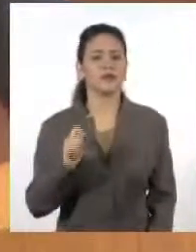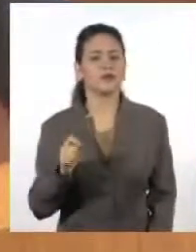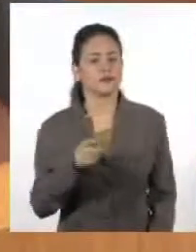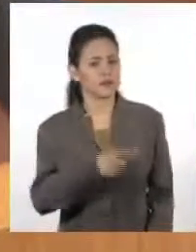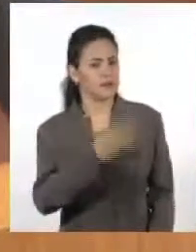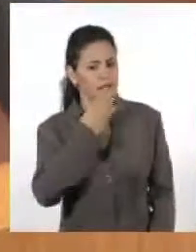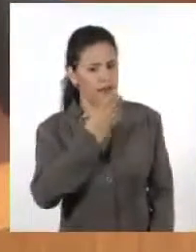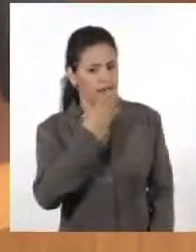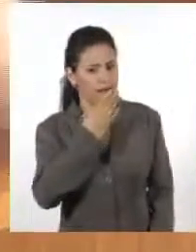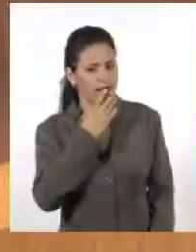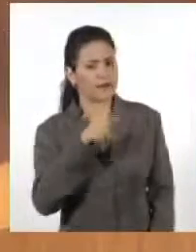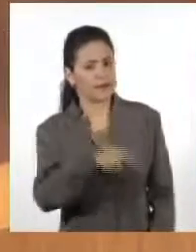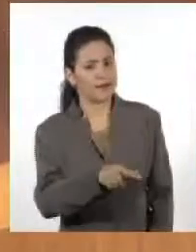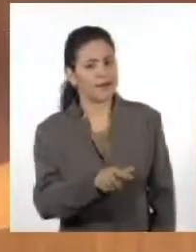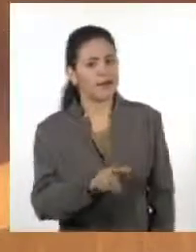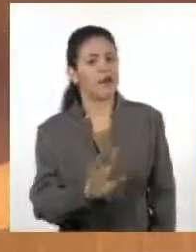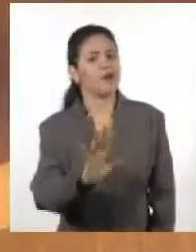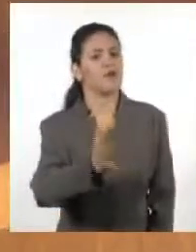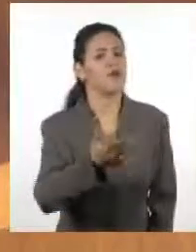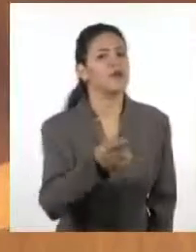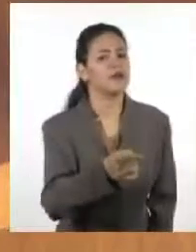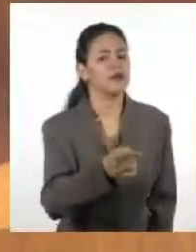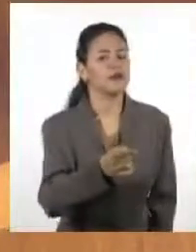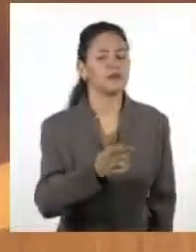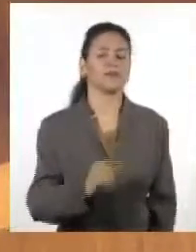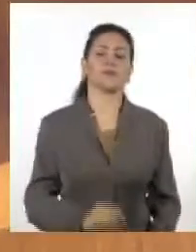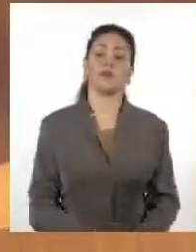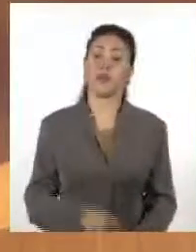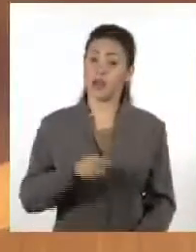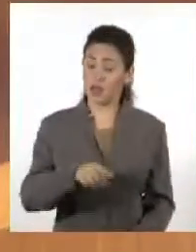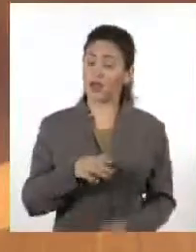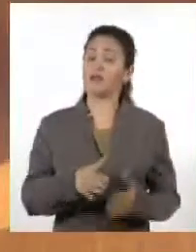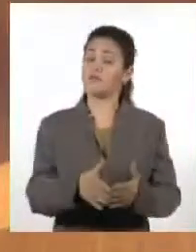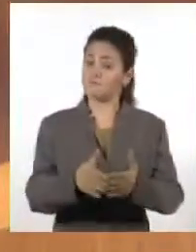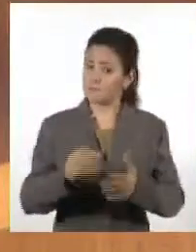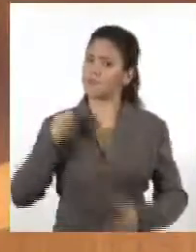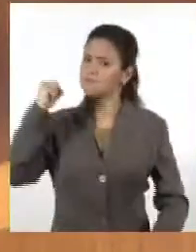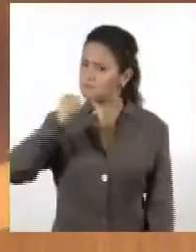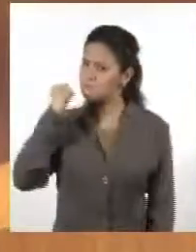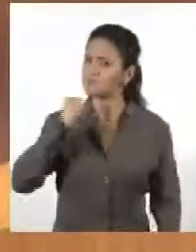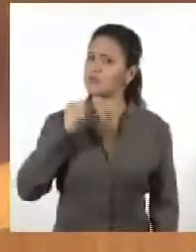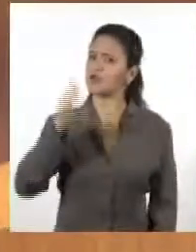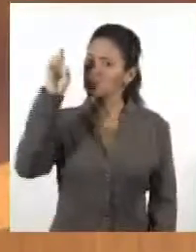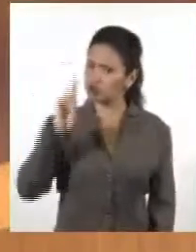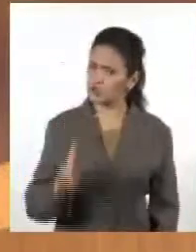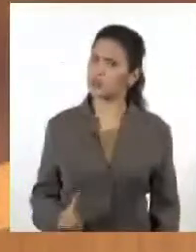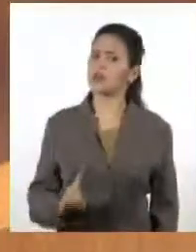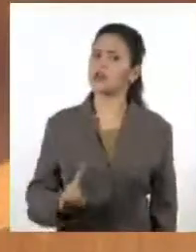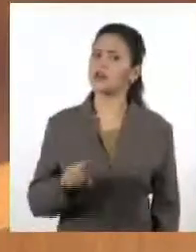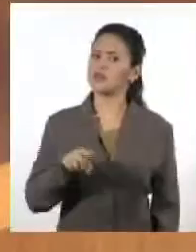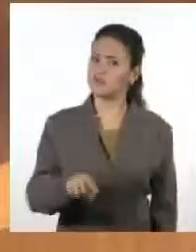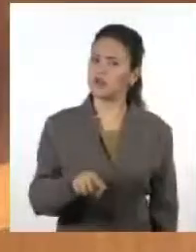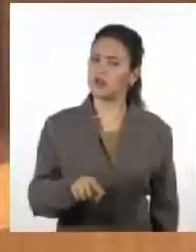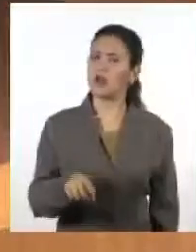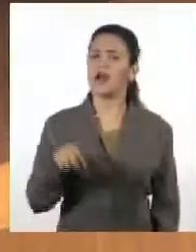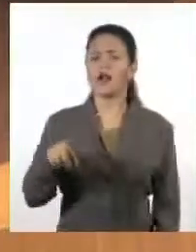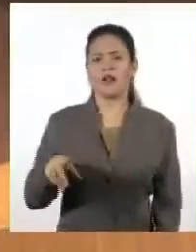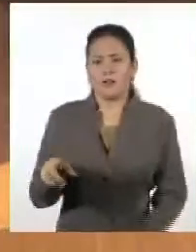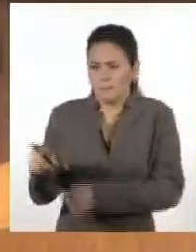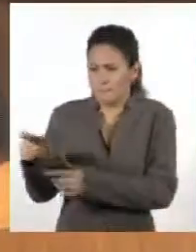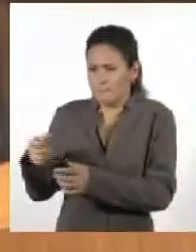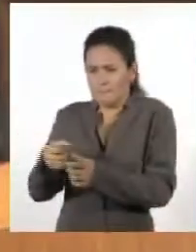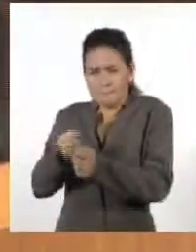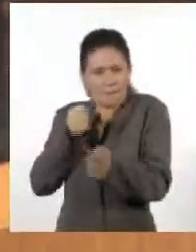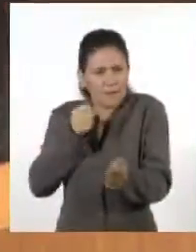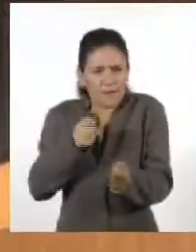agem os índios vão atrás dos seus direitos pacífico - são guerreiros na mata na floresta